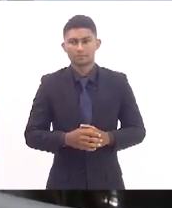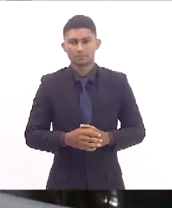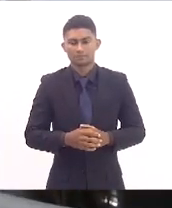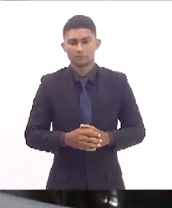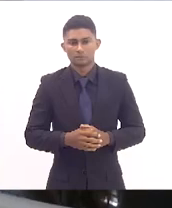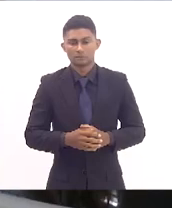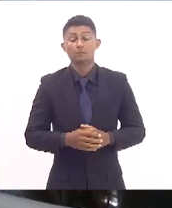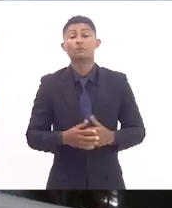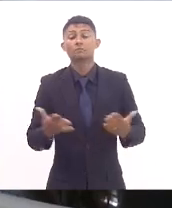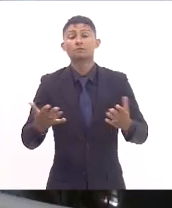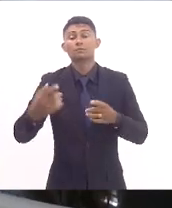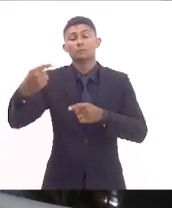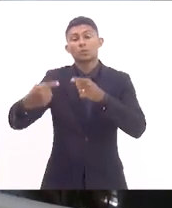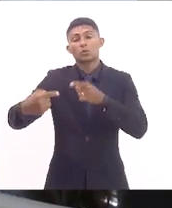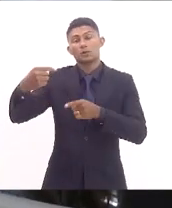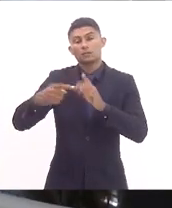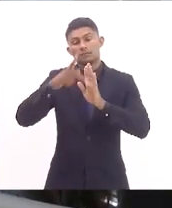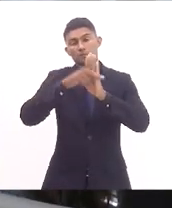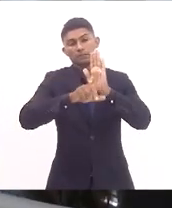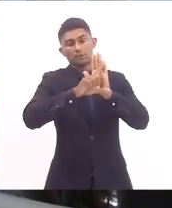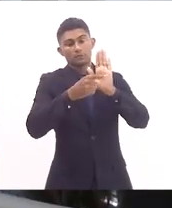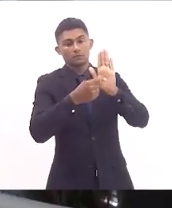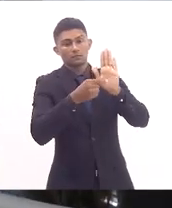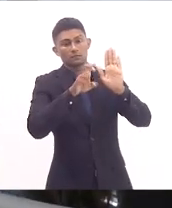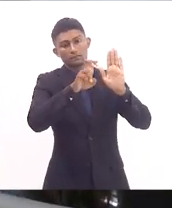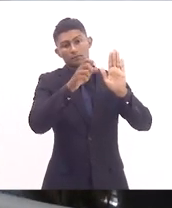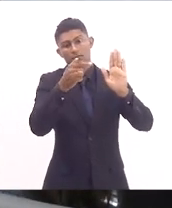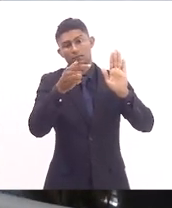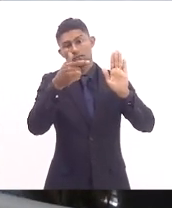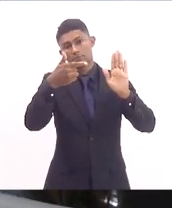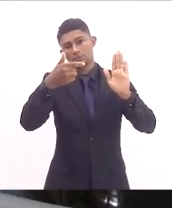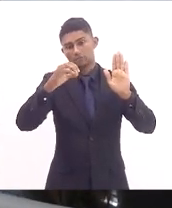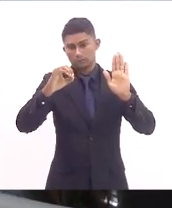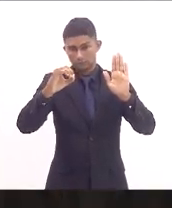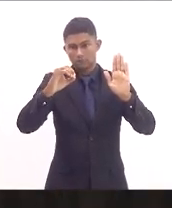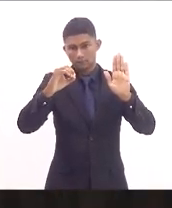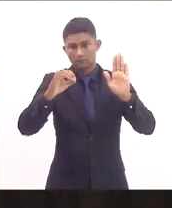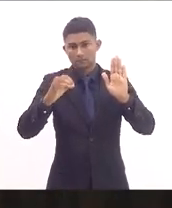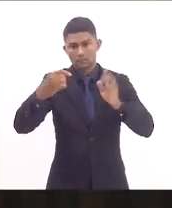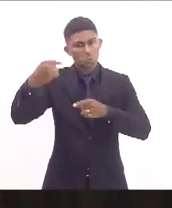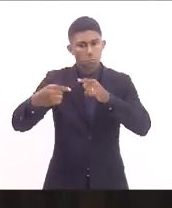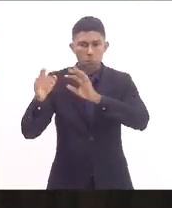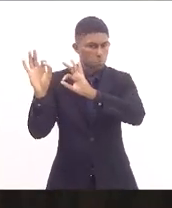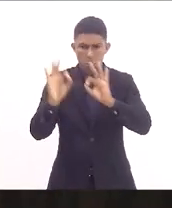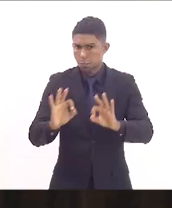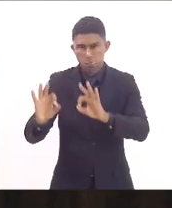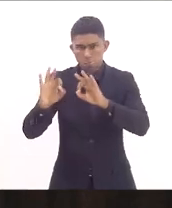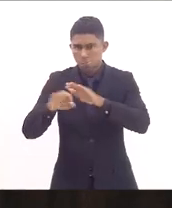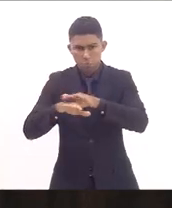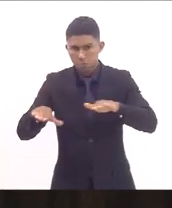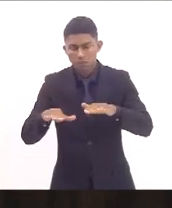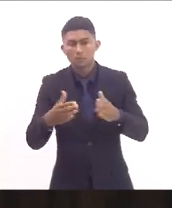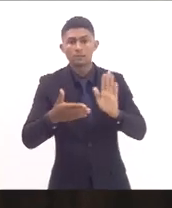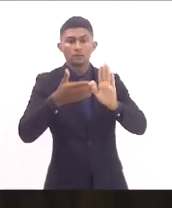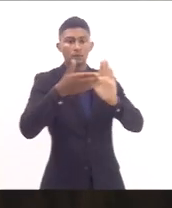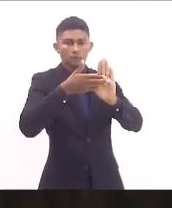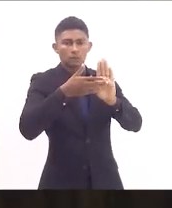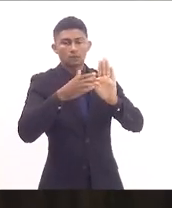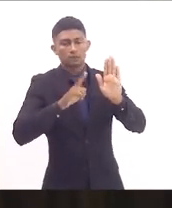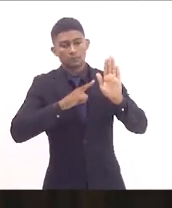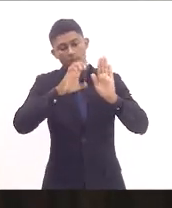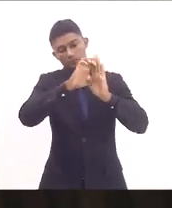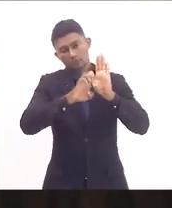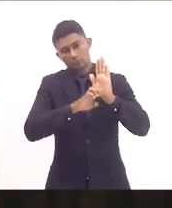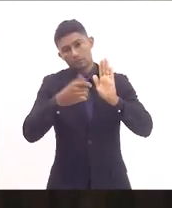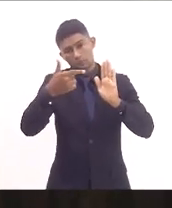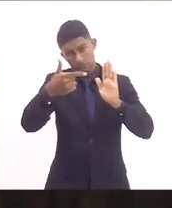e em discussão projeto de lei 5720 ó tá vendo que era discute-se a discussão presente proposta recebeu duas